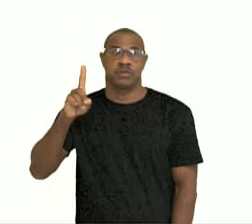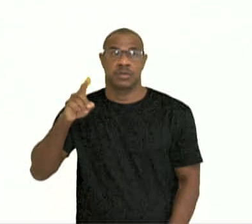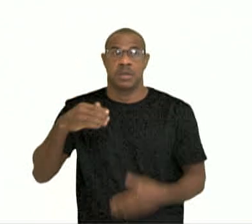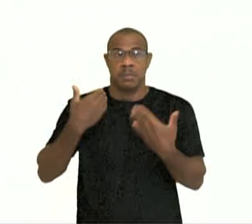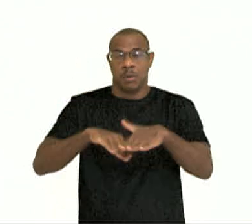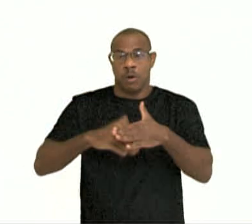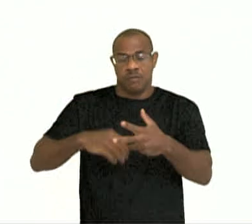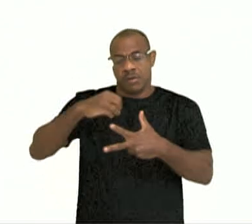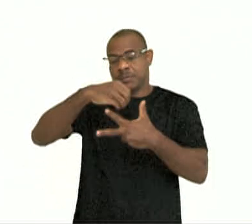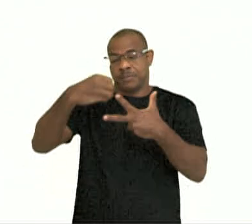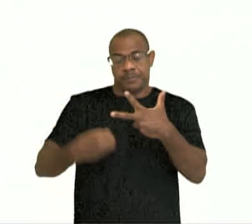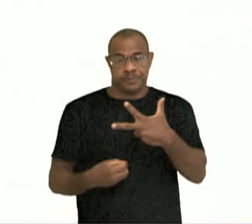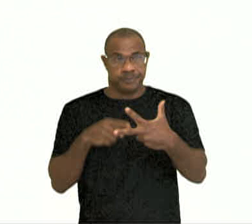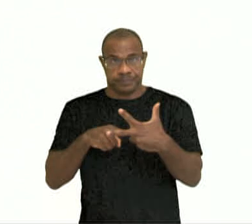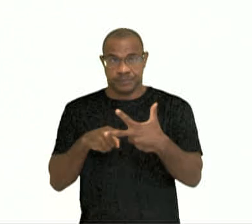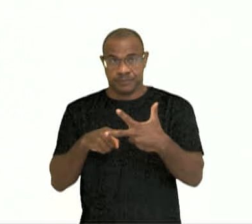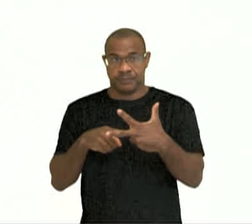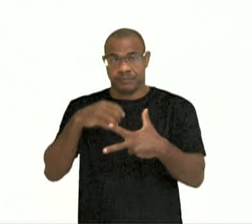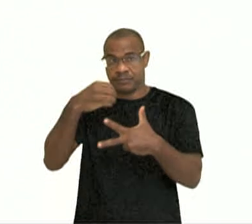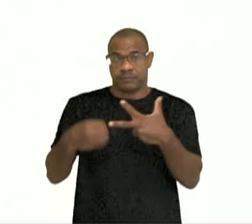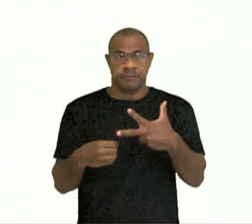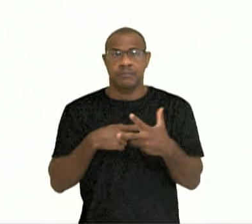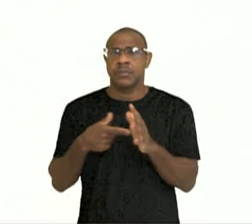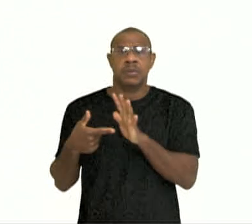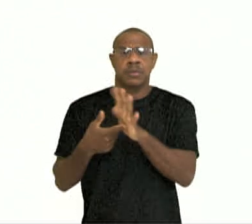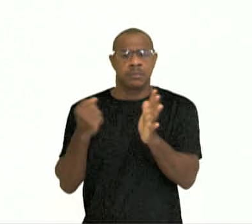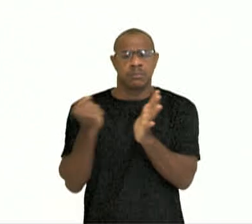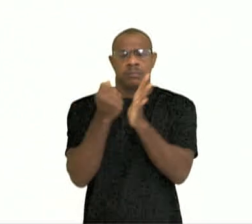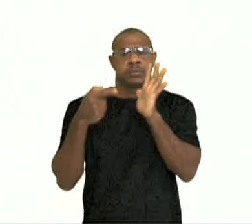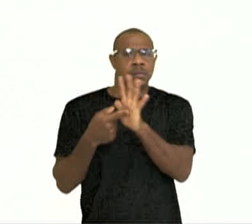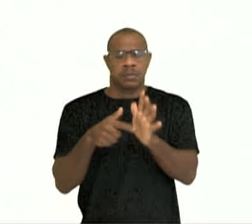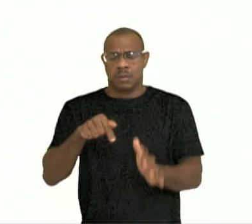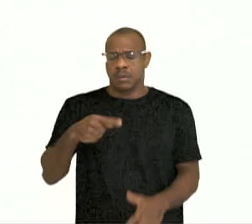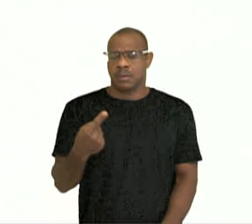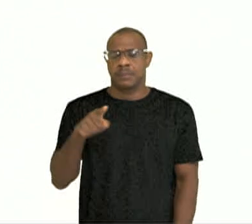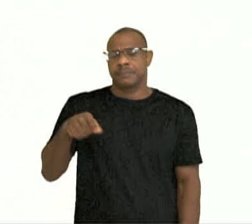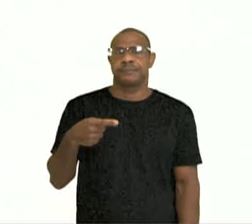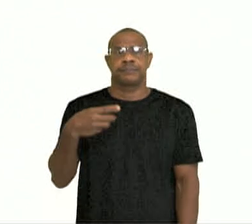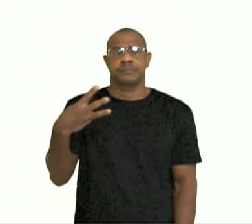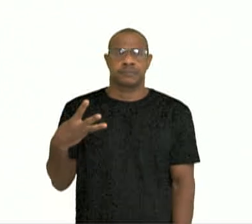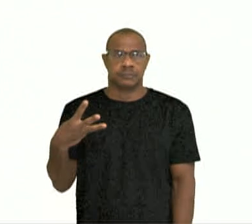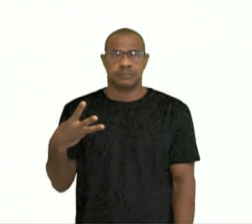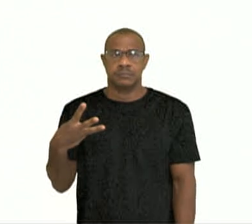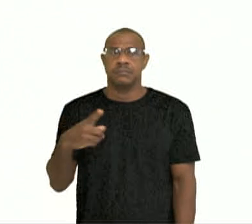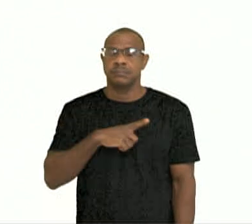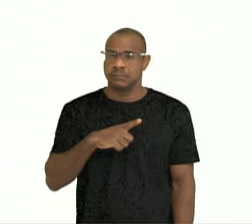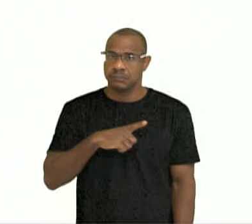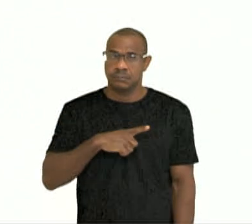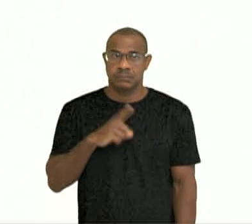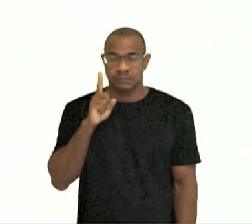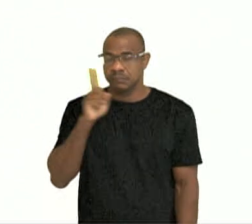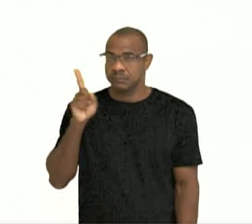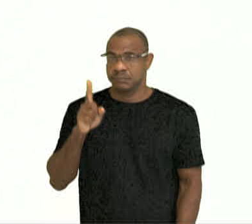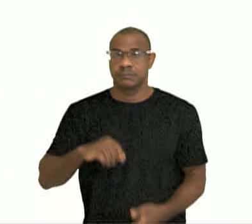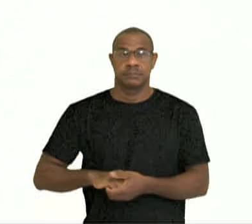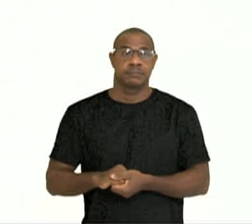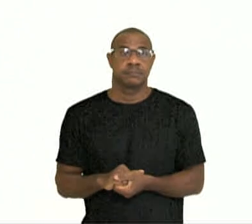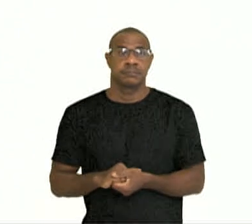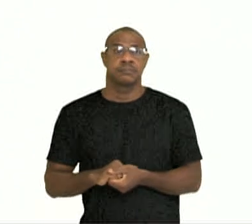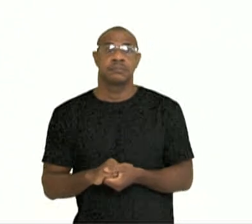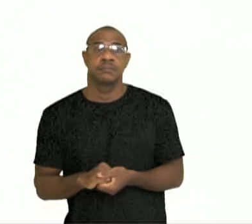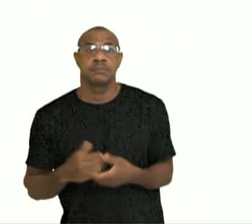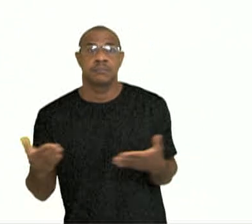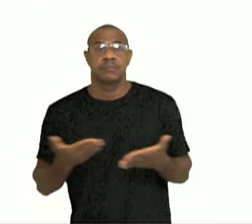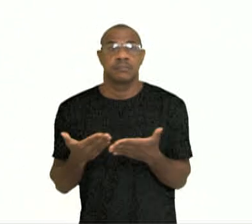ENEM, registrou o índice de 71,3% 18% de abstenção. De